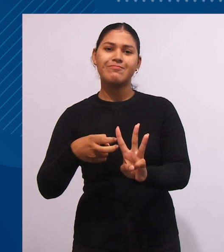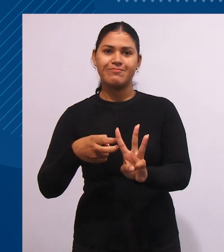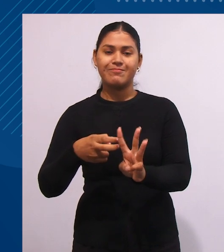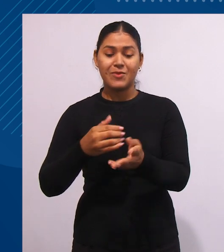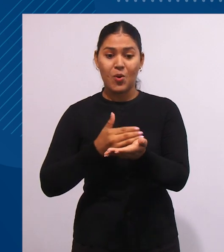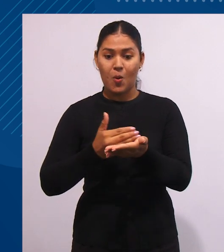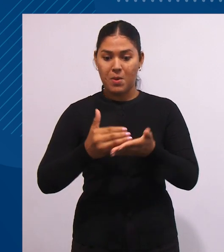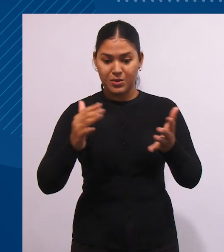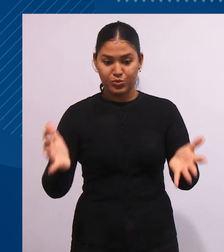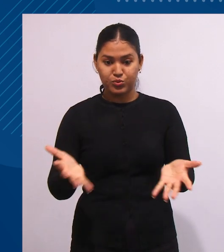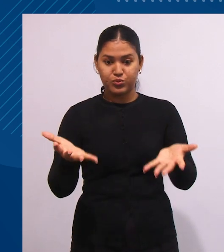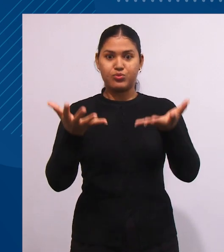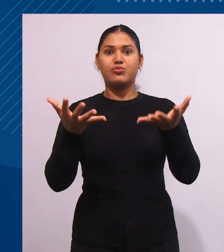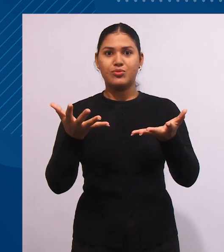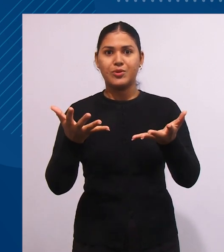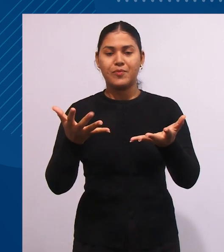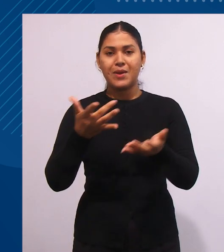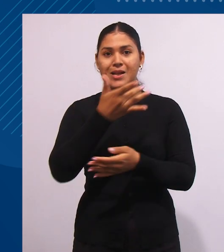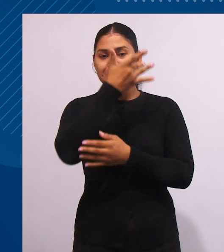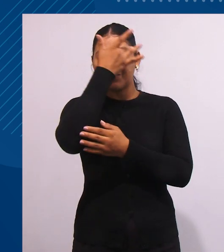um fomento de uma